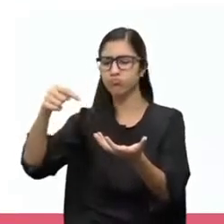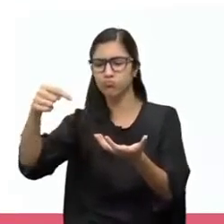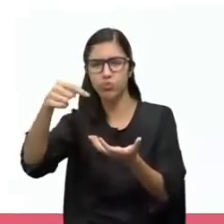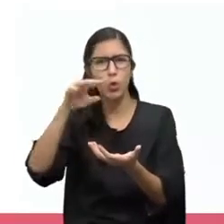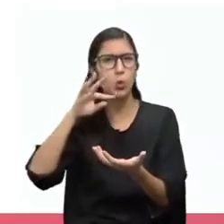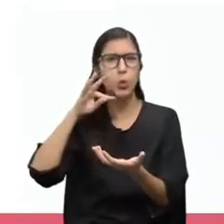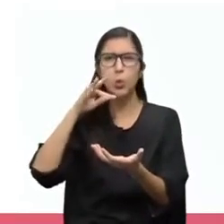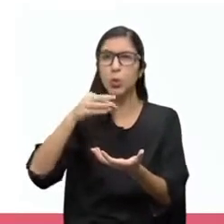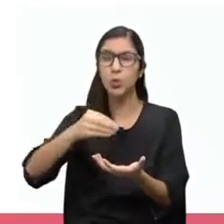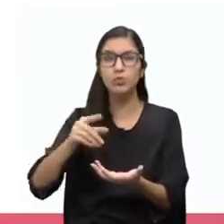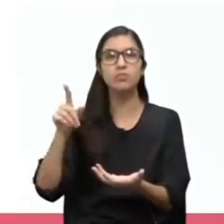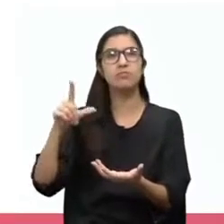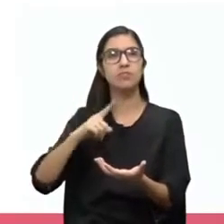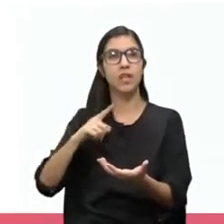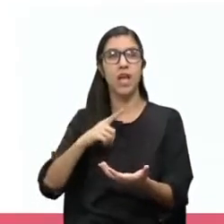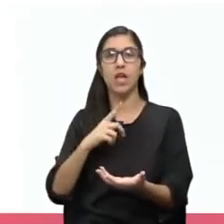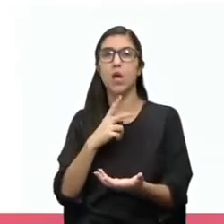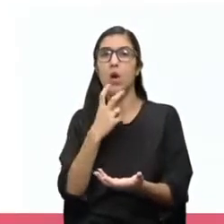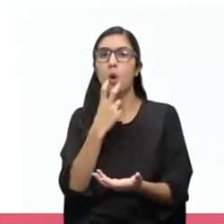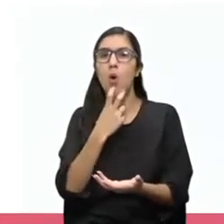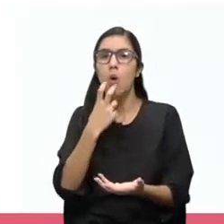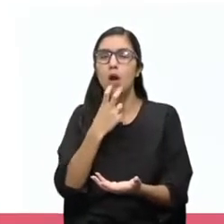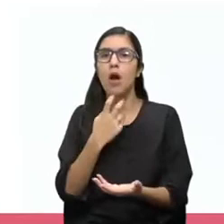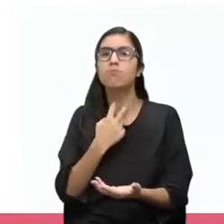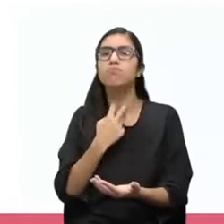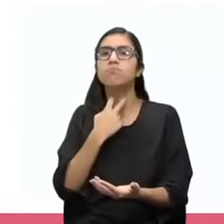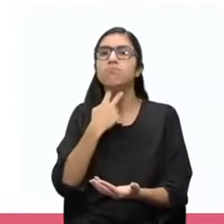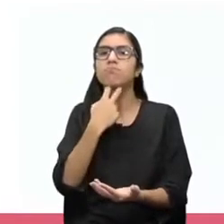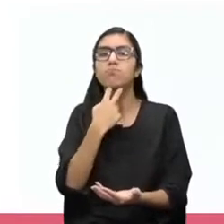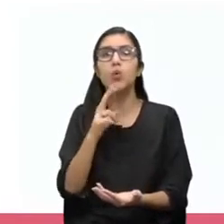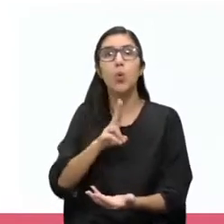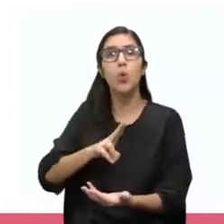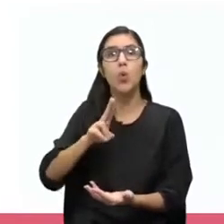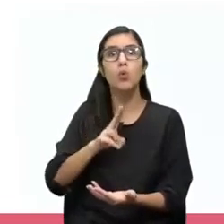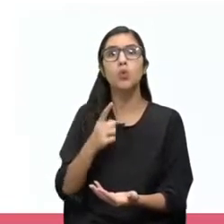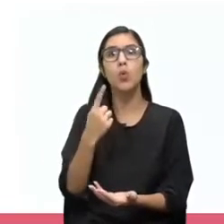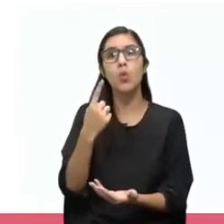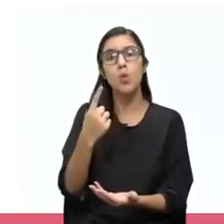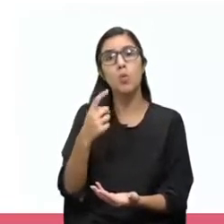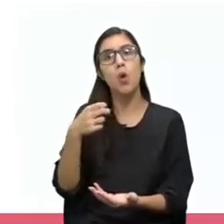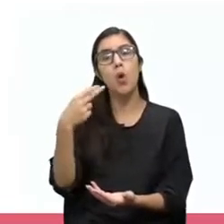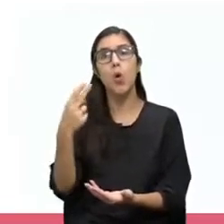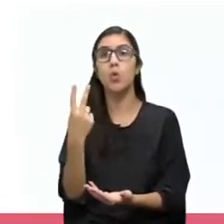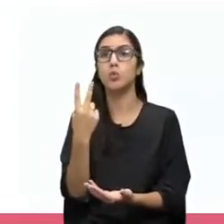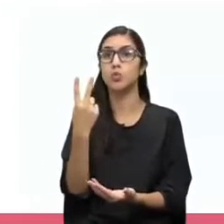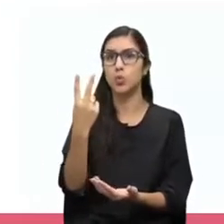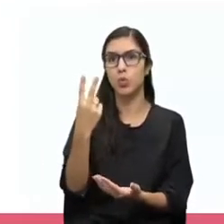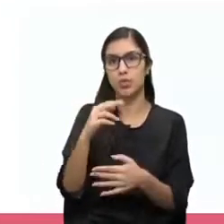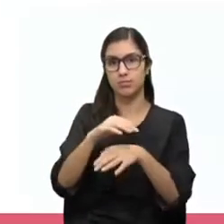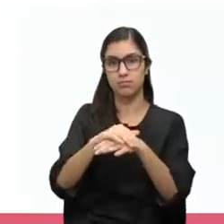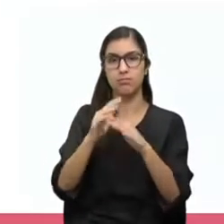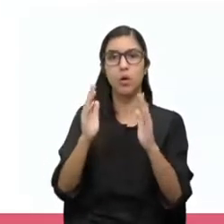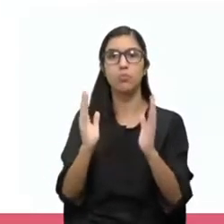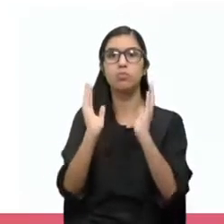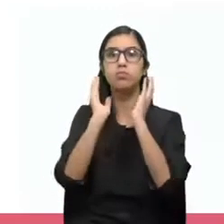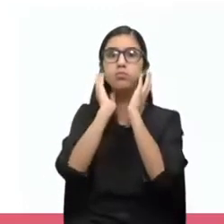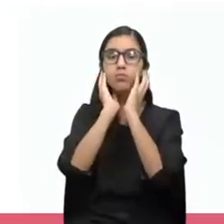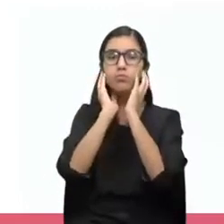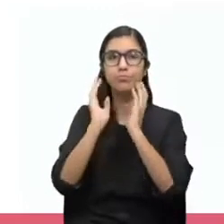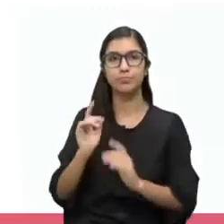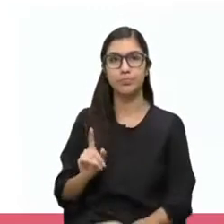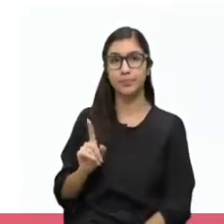na percepção da língua oral emitida mediante o uso de uma ou duas mãos da pessoa com surdo-cegueira.